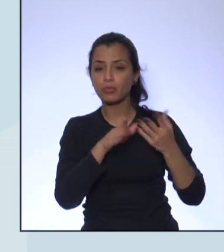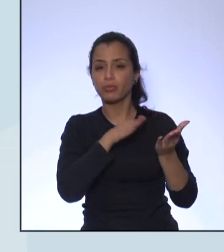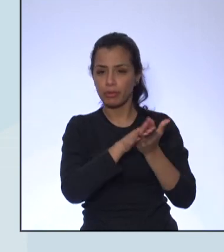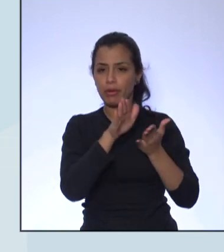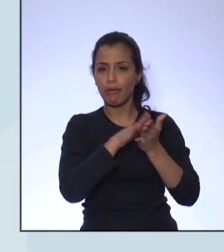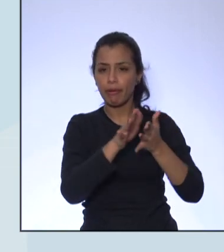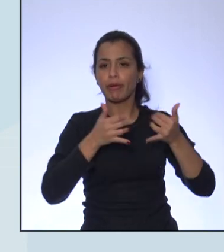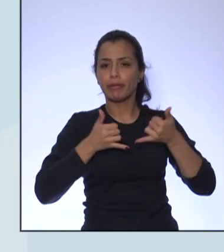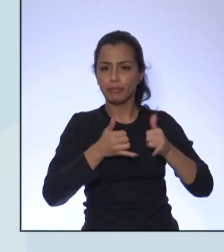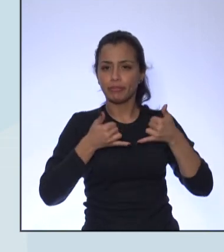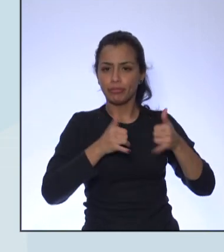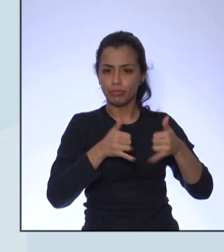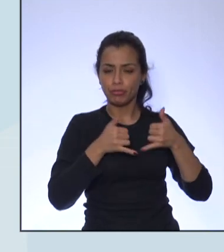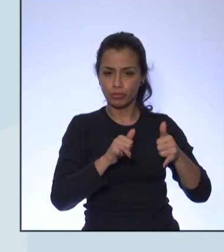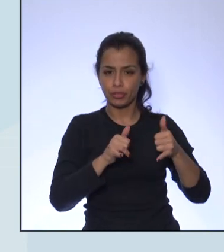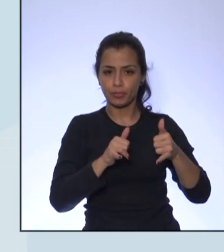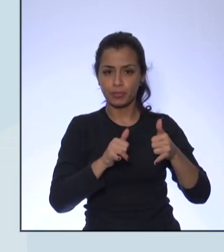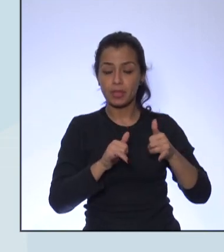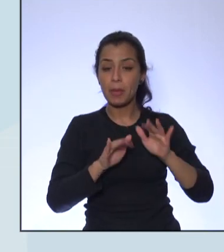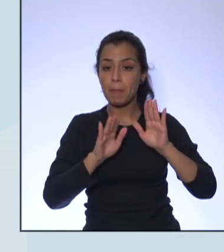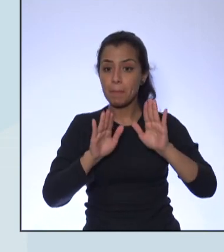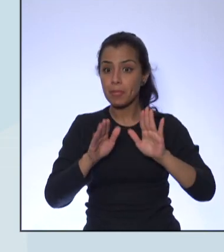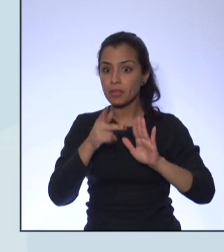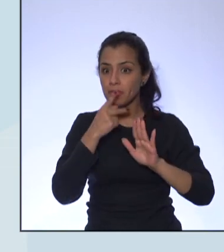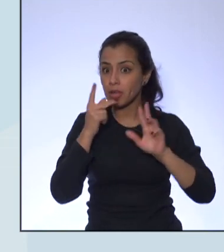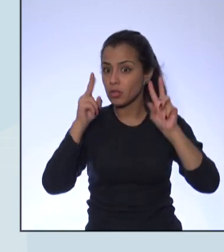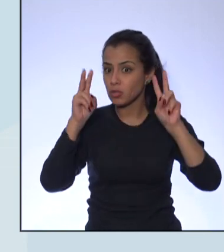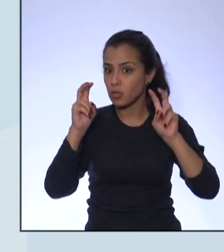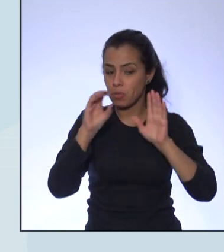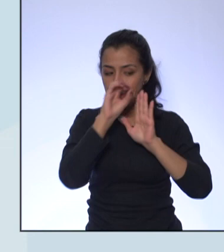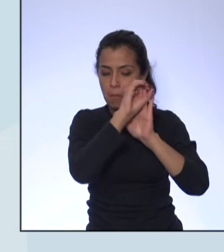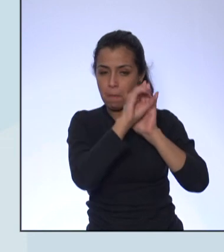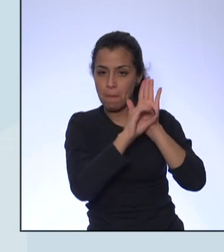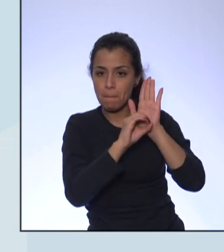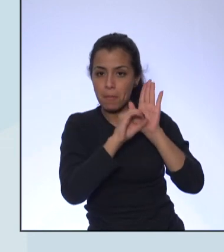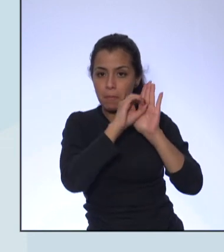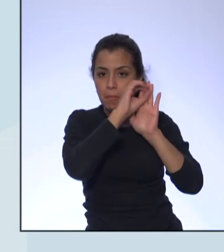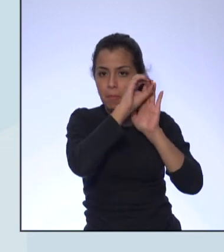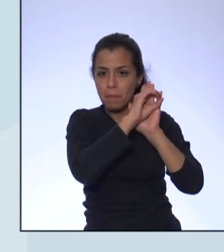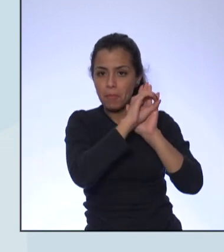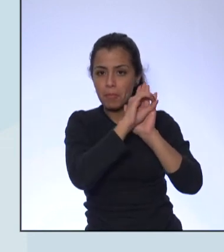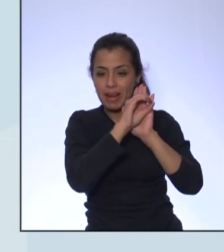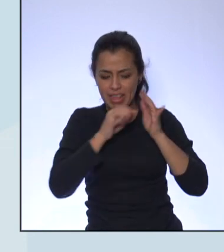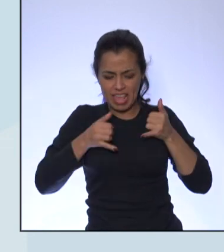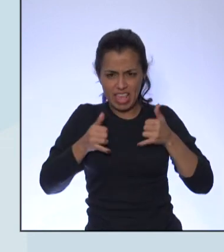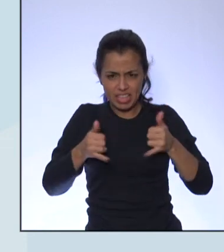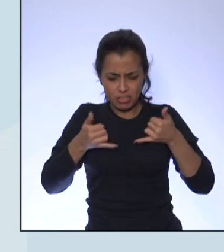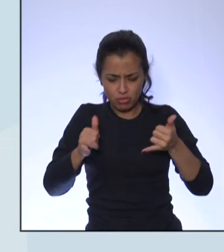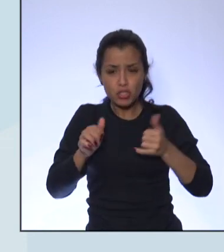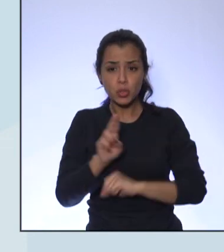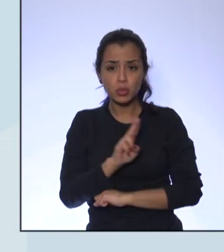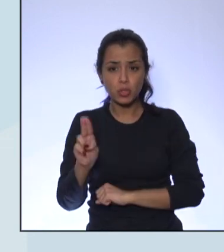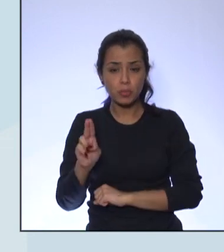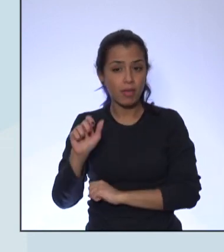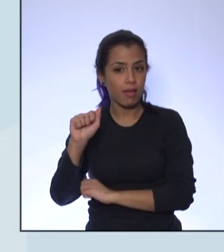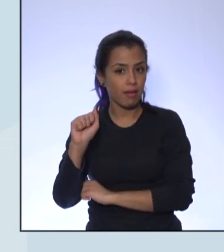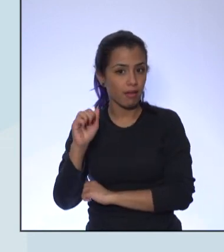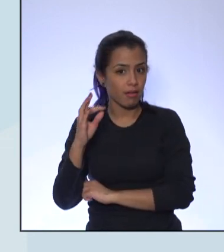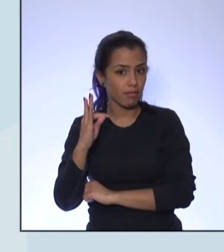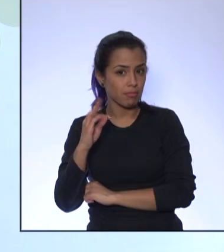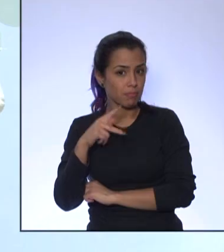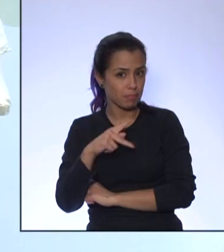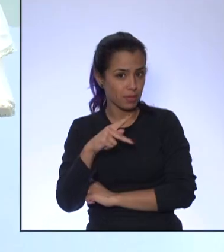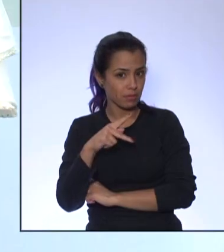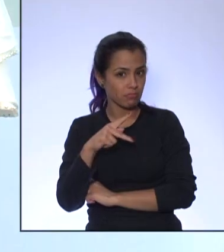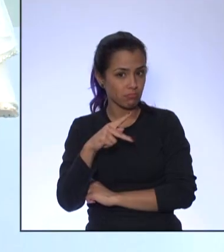nível celular, nós estamos falando de uma energia chamada ATP. Anota aí, se vocês não